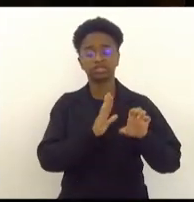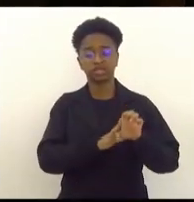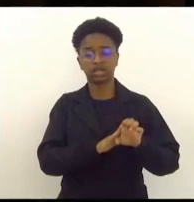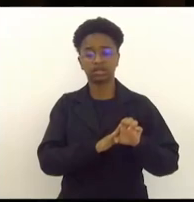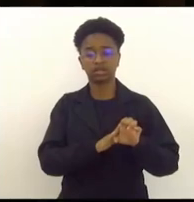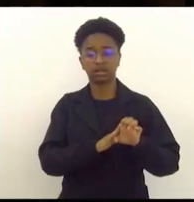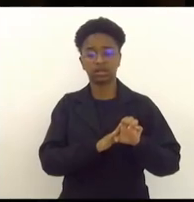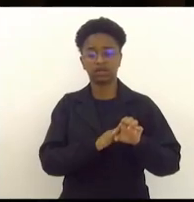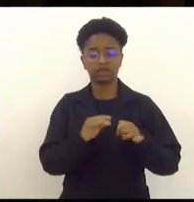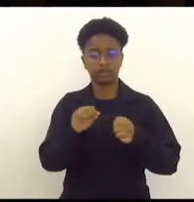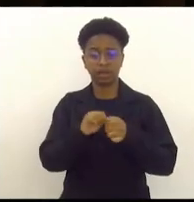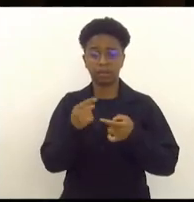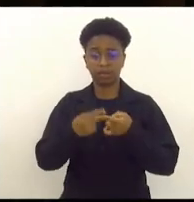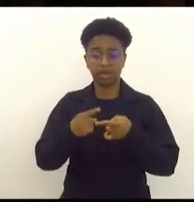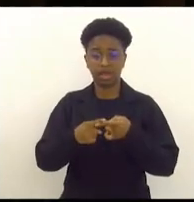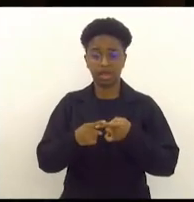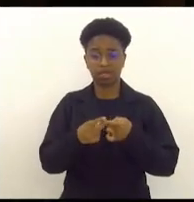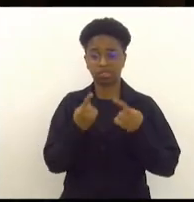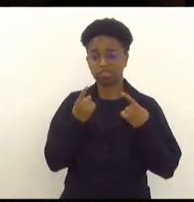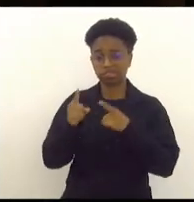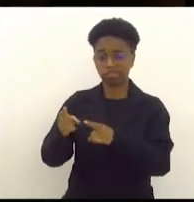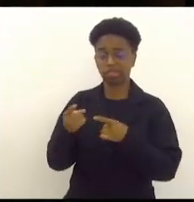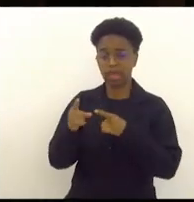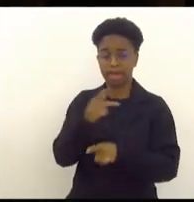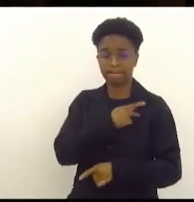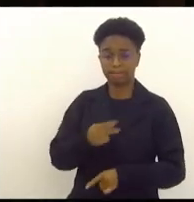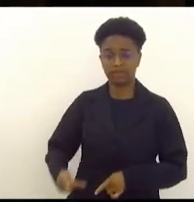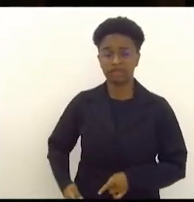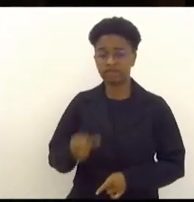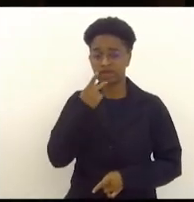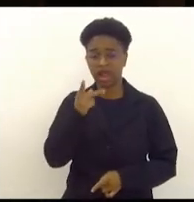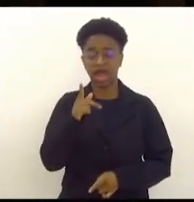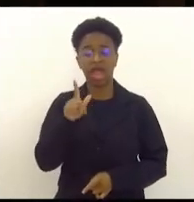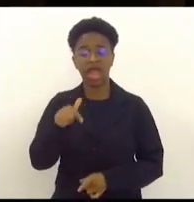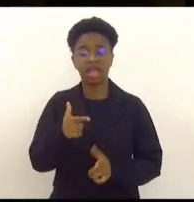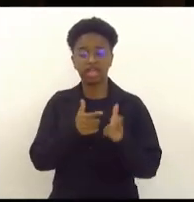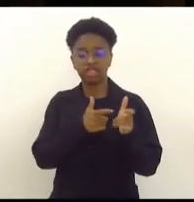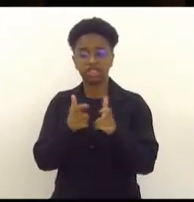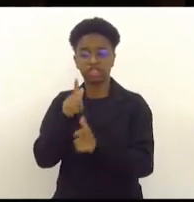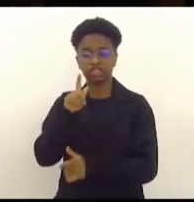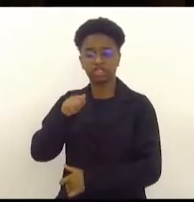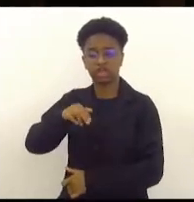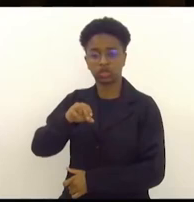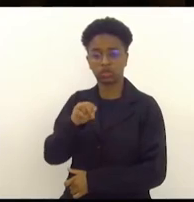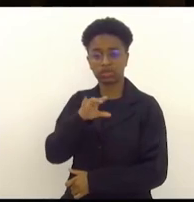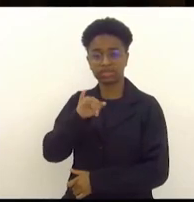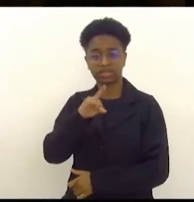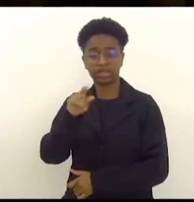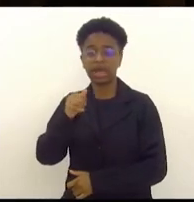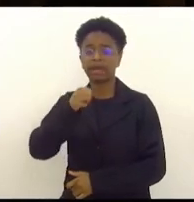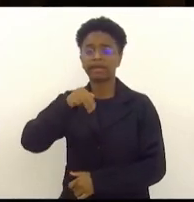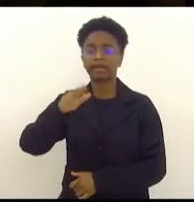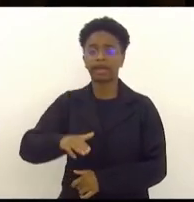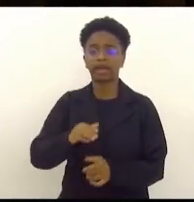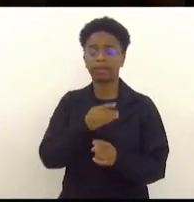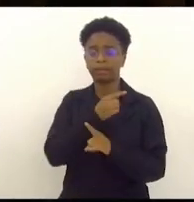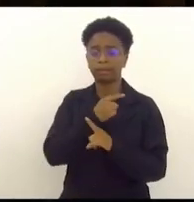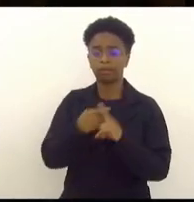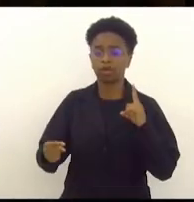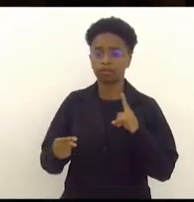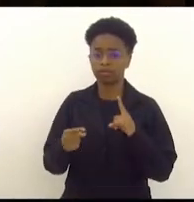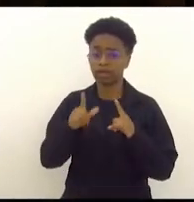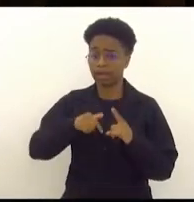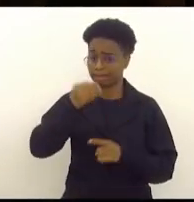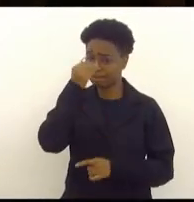com a cabeça do Presidente da República fazia eu chamava o cara de genocida para baixo agora quem censurou isso cara isso é uma palhaçada é um absurdo